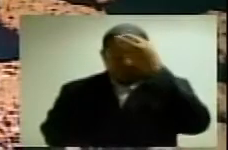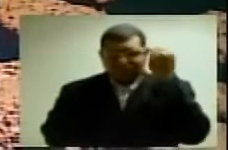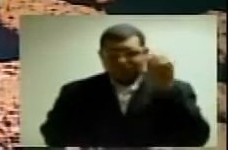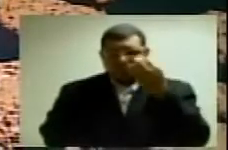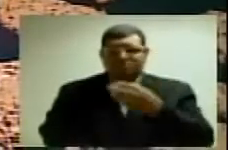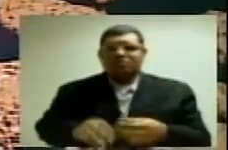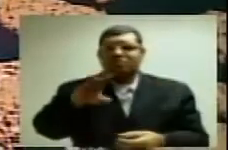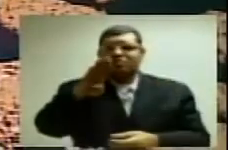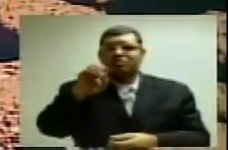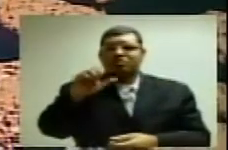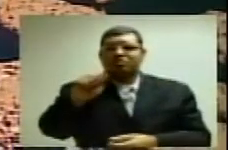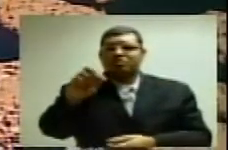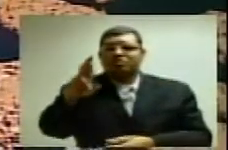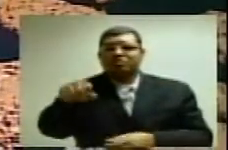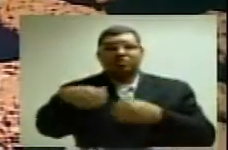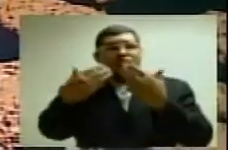esquecidos lá em Boca do Acre.